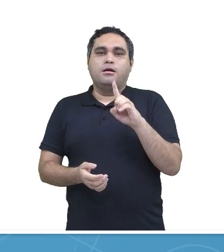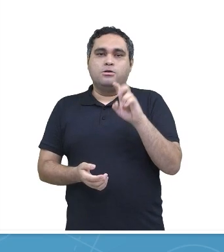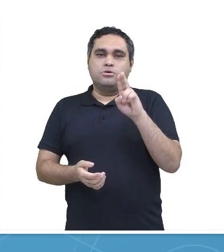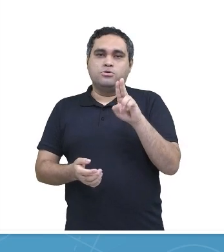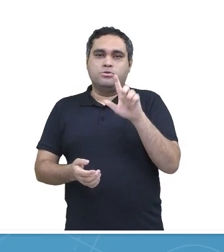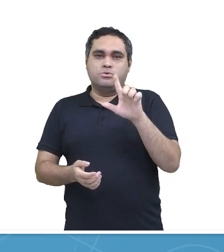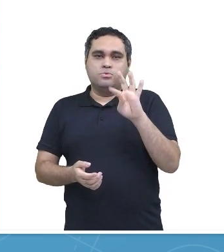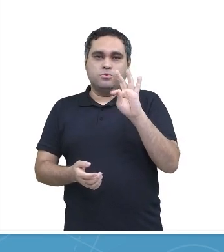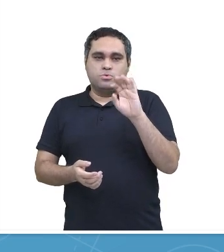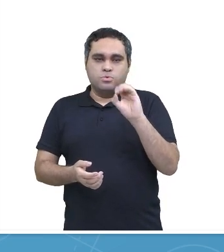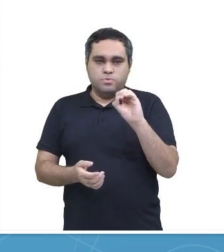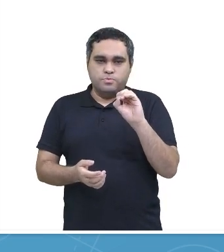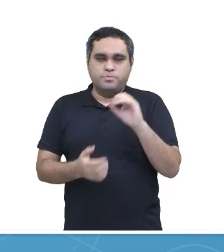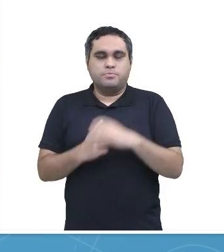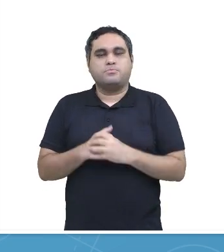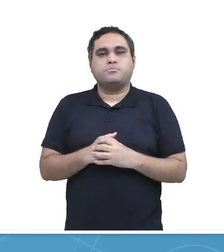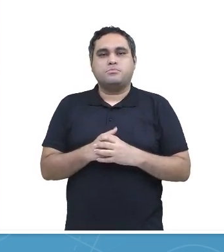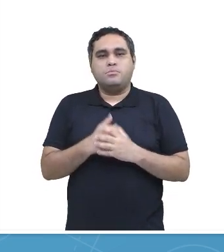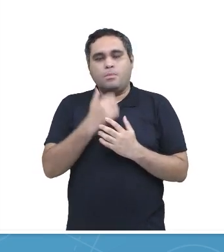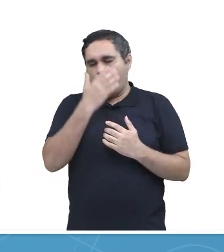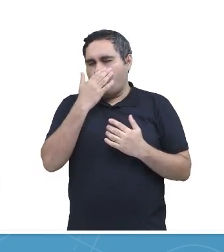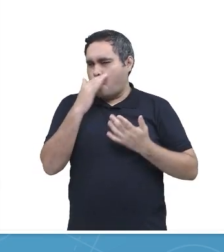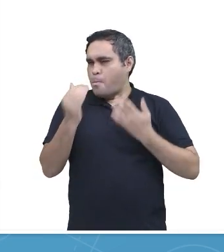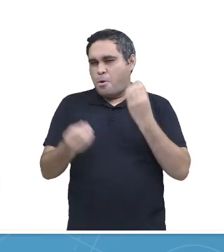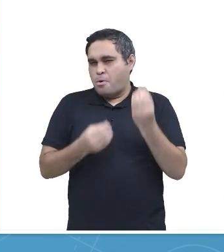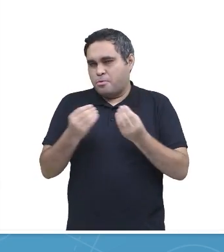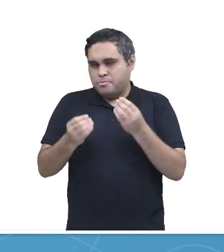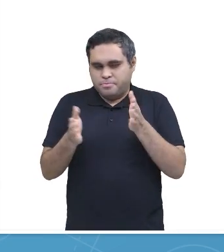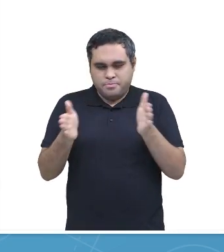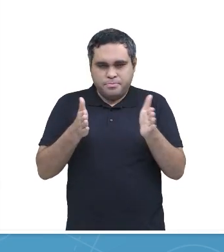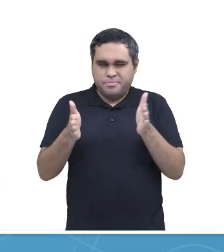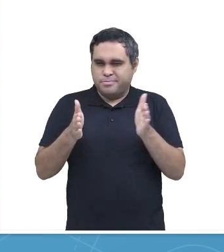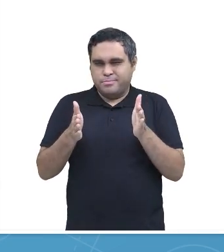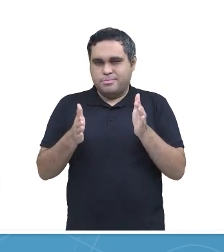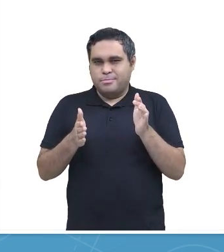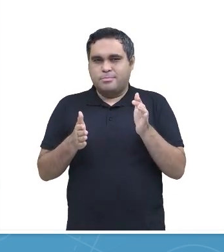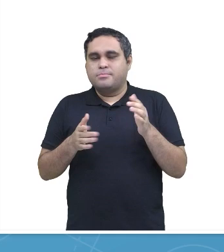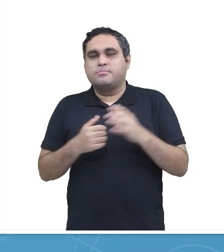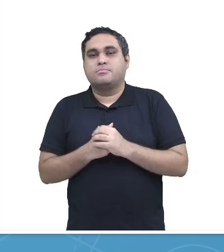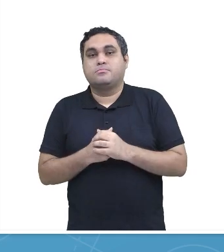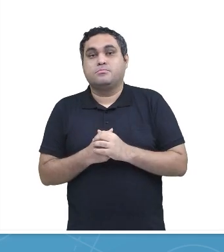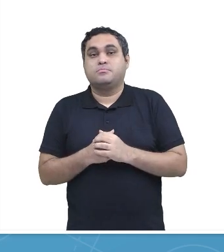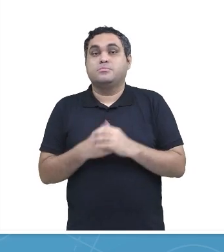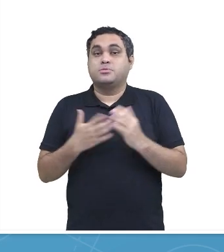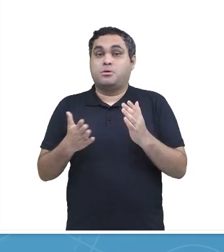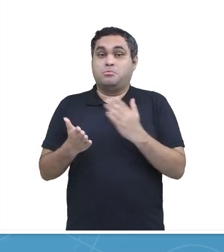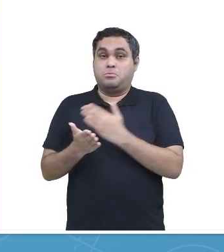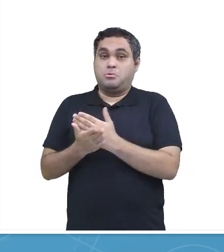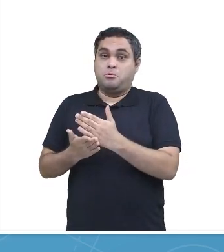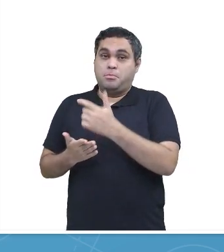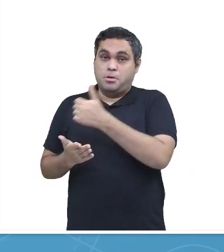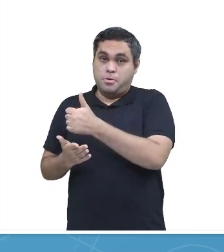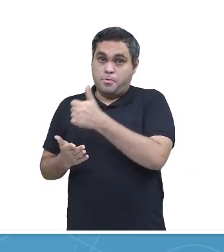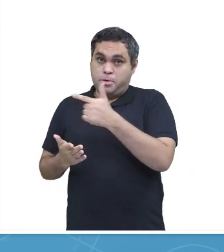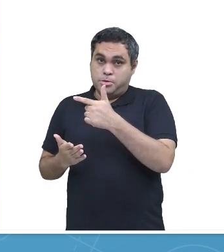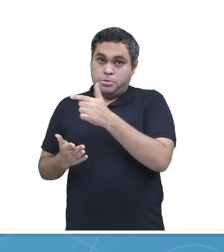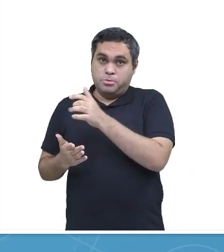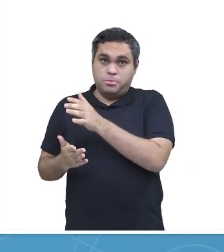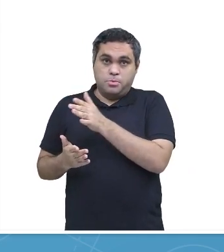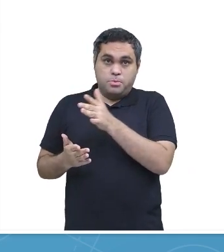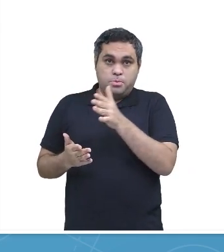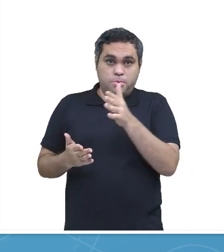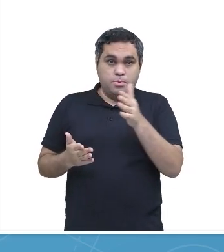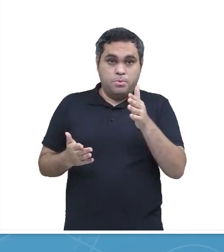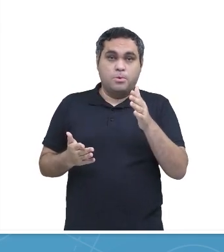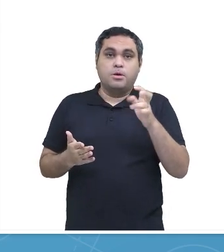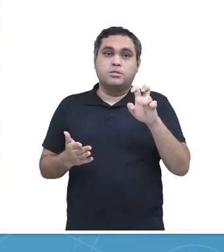vida adulta. Então, como é que é a fase da vida adulta? Ela vai dos 21 aos 59